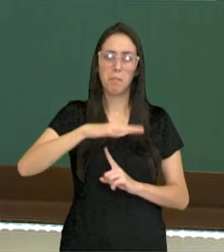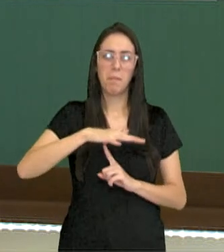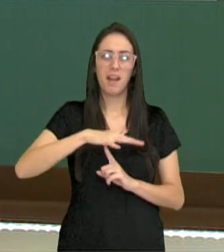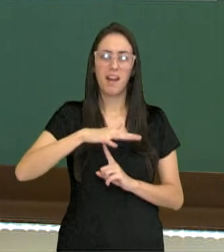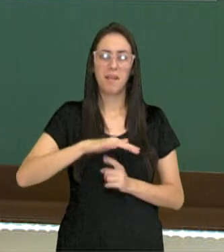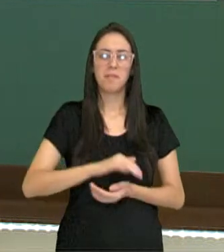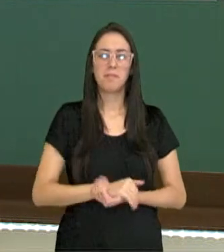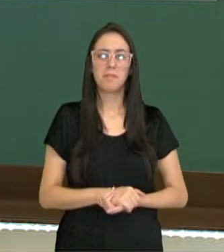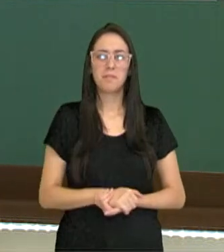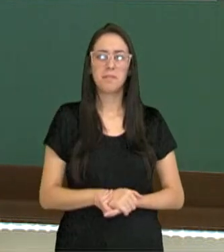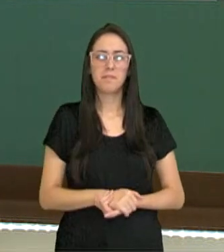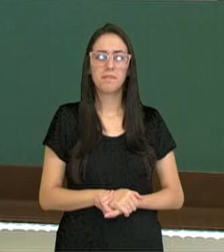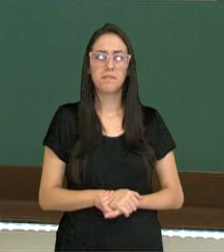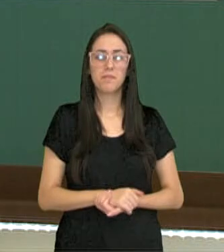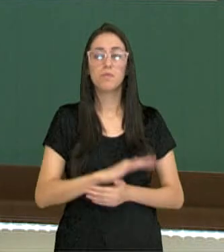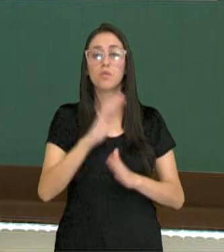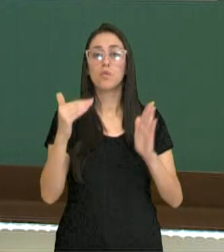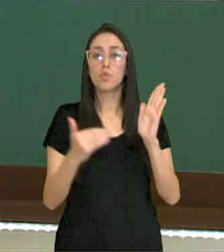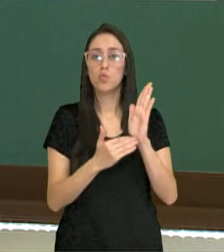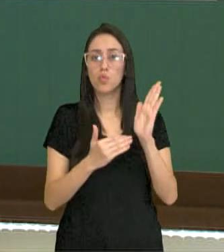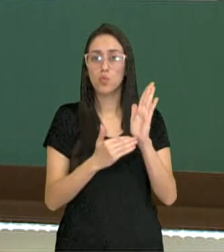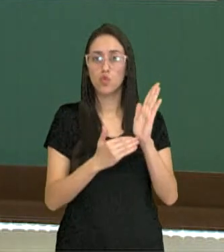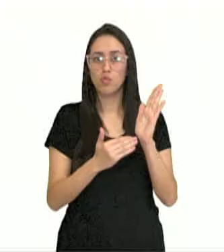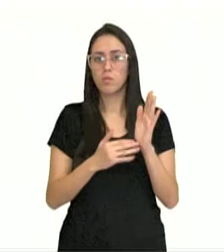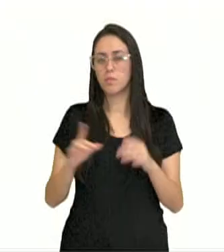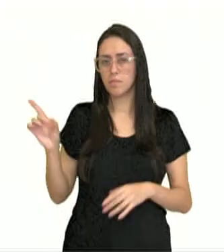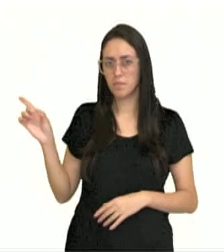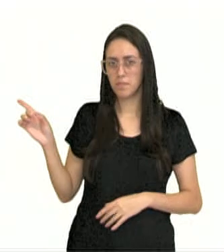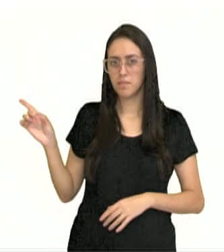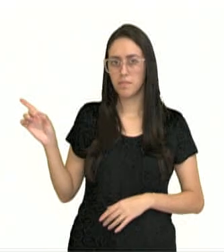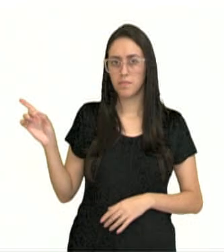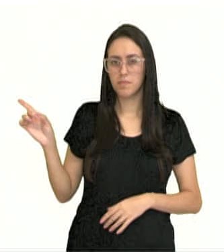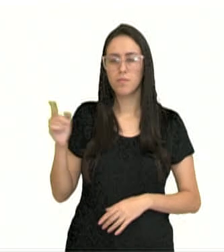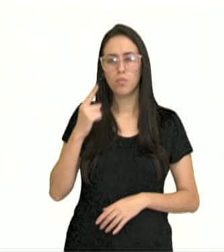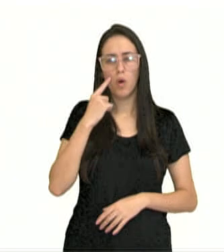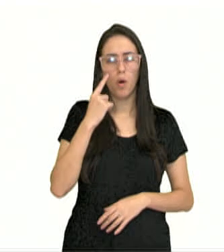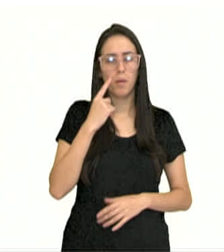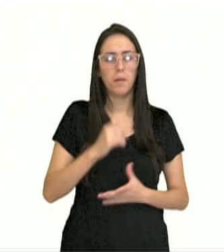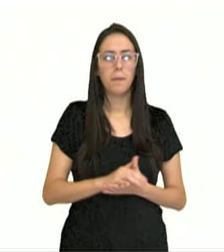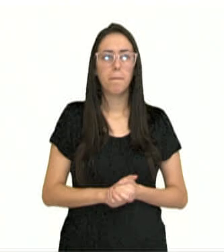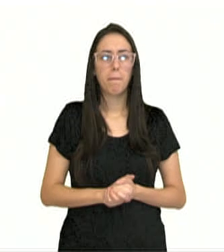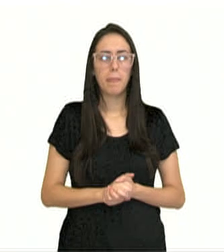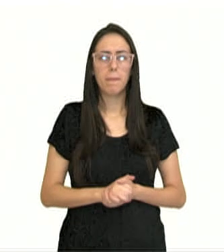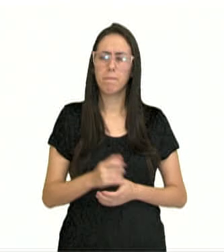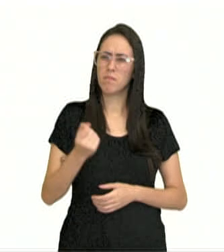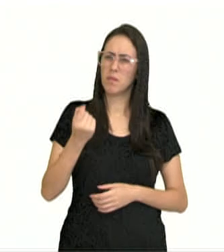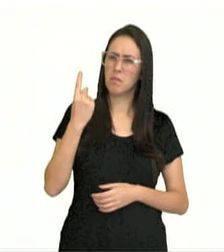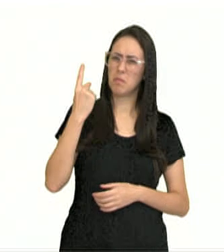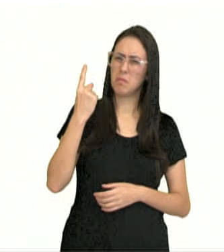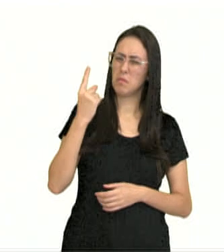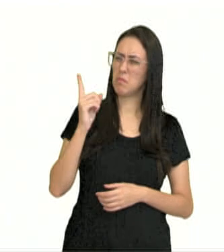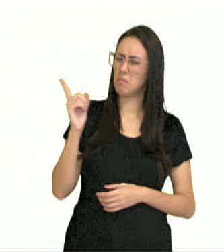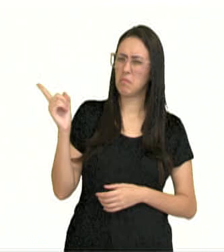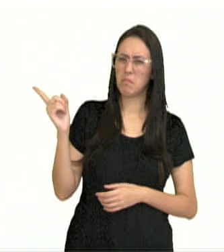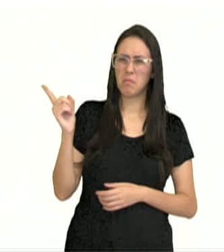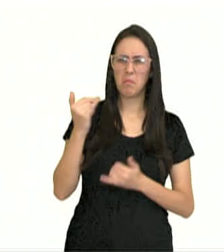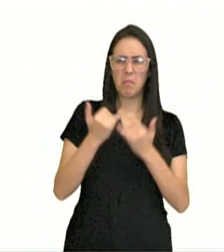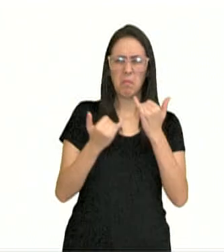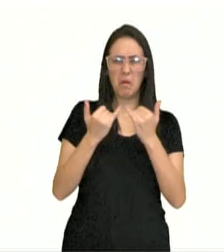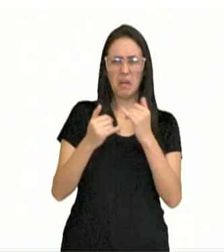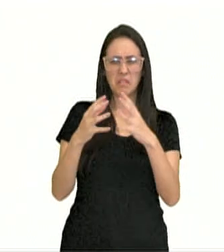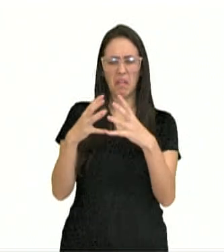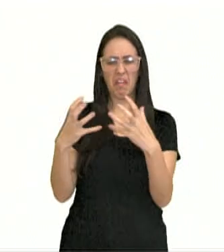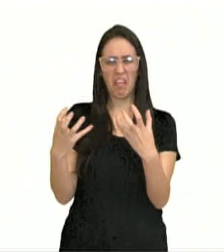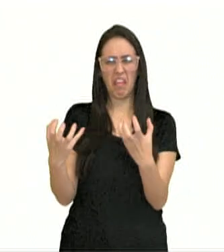região. E, por último, as gnetófitas. Olha a imagem. Ai, Fabiana, ela está meio ali